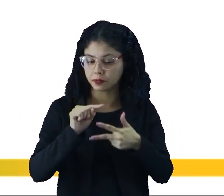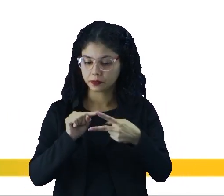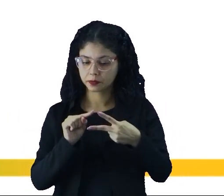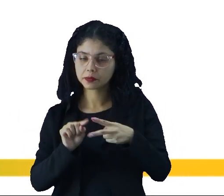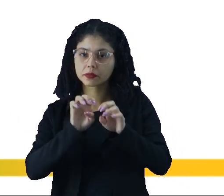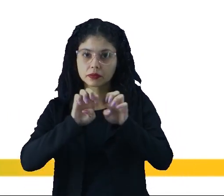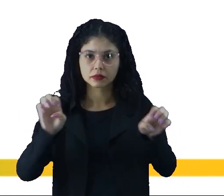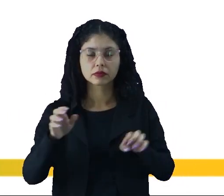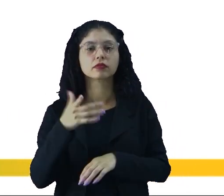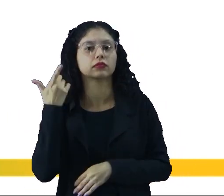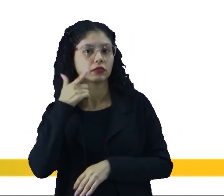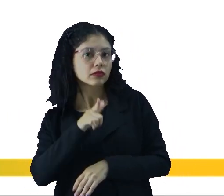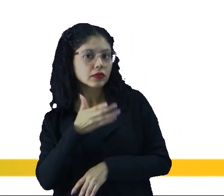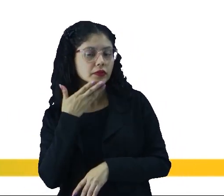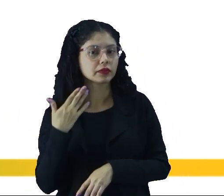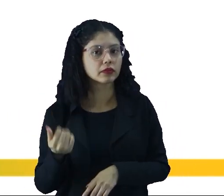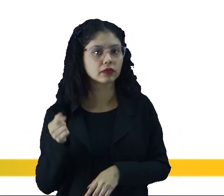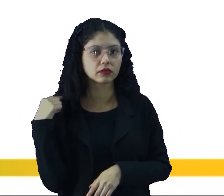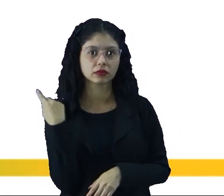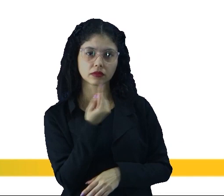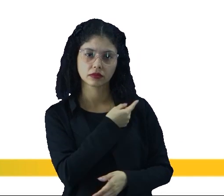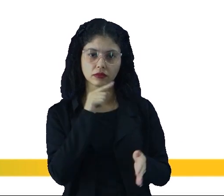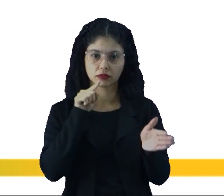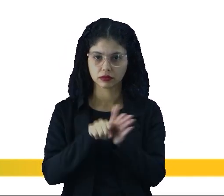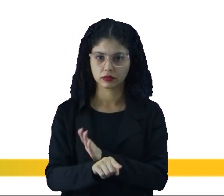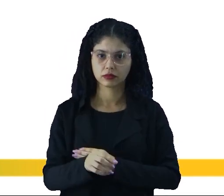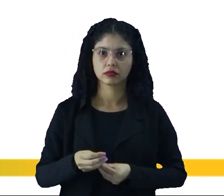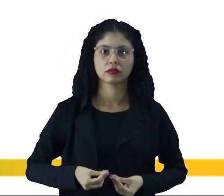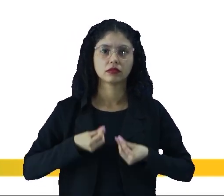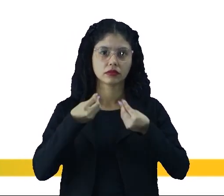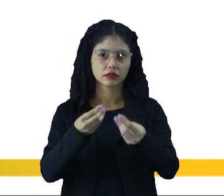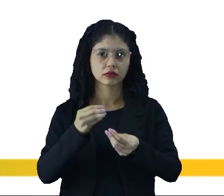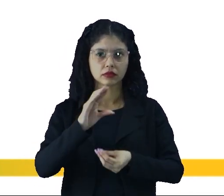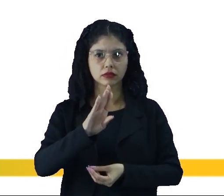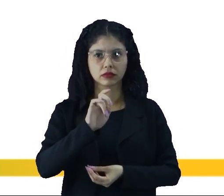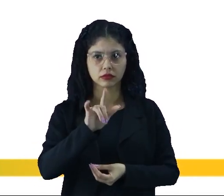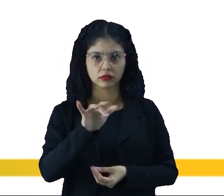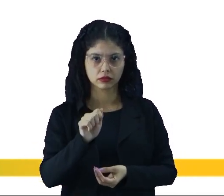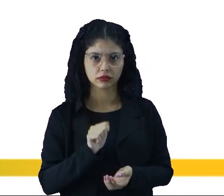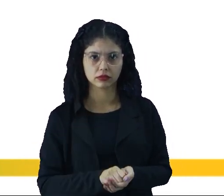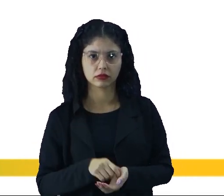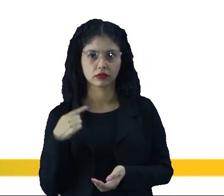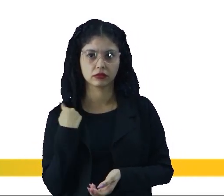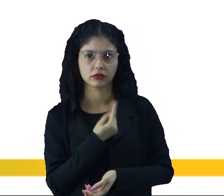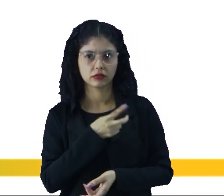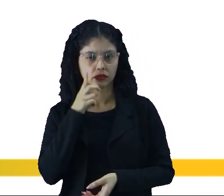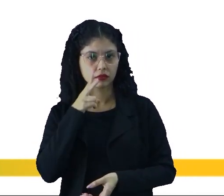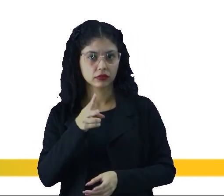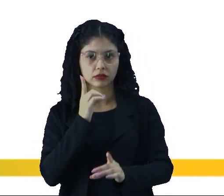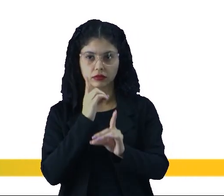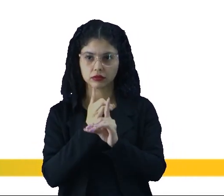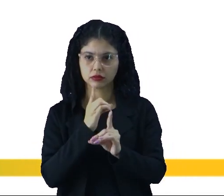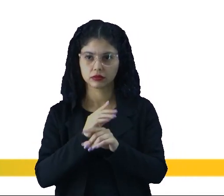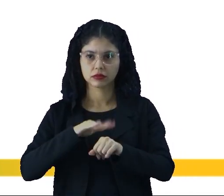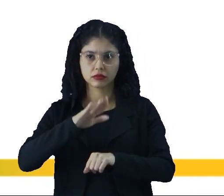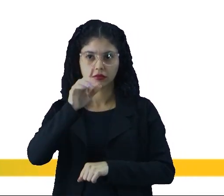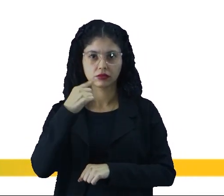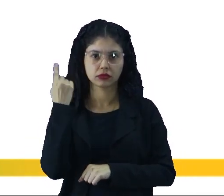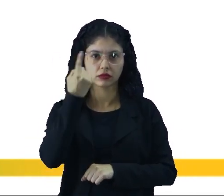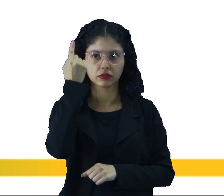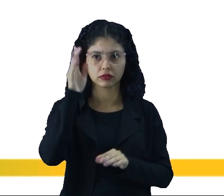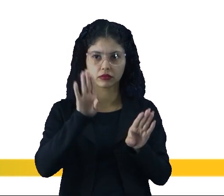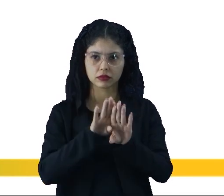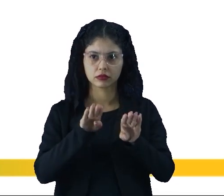que vai nos salvar muito nas questões de lançamento oblíquo, que nós vamos tanto achar a altura máxima como o